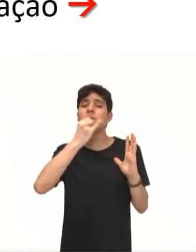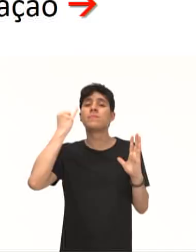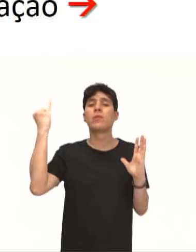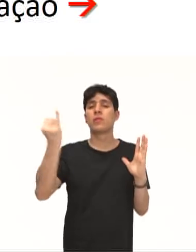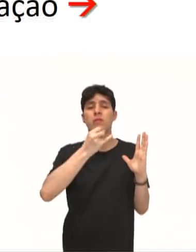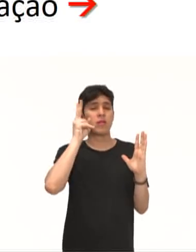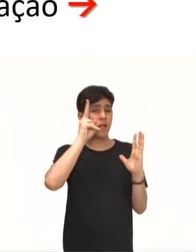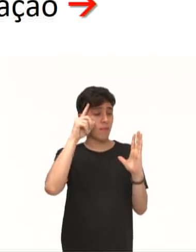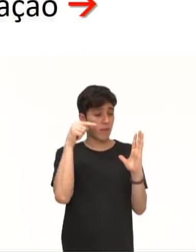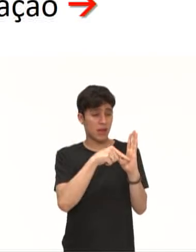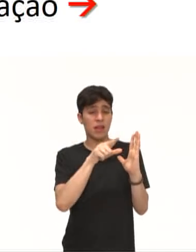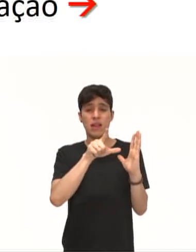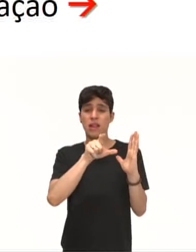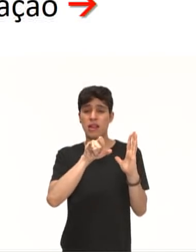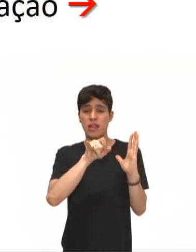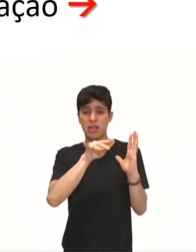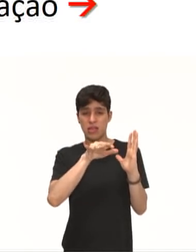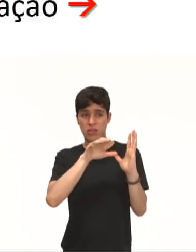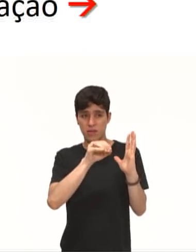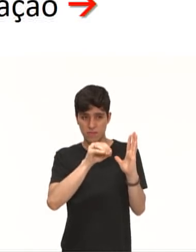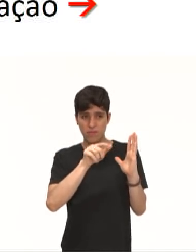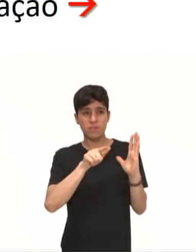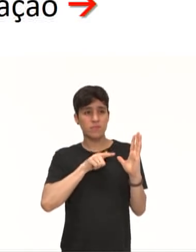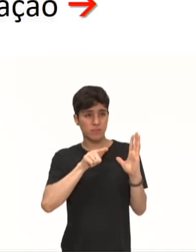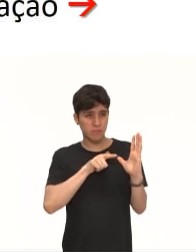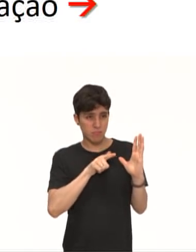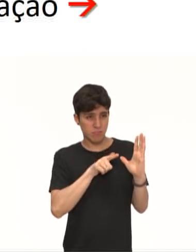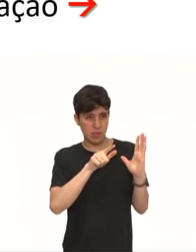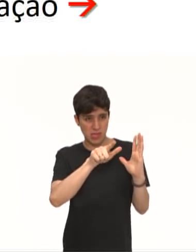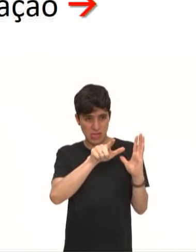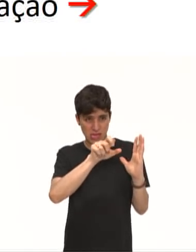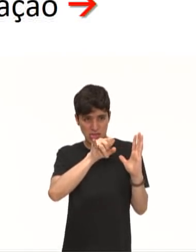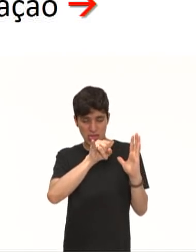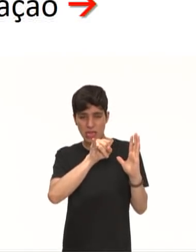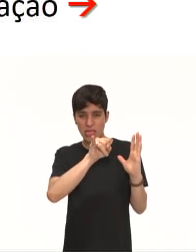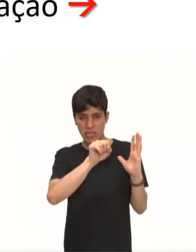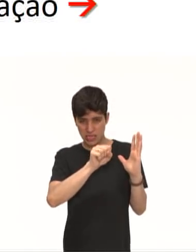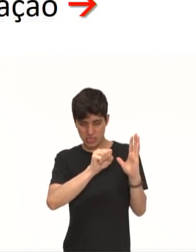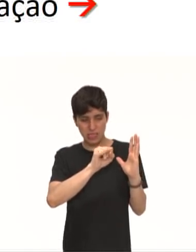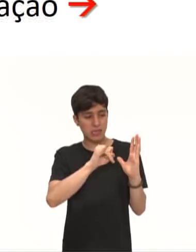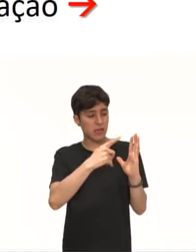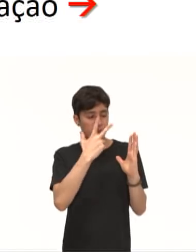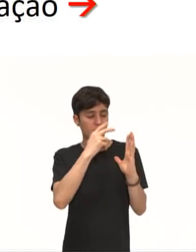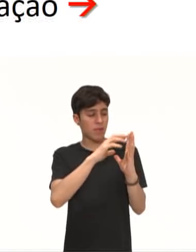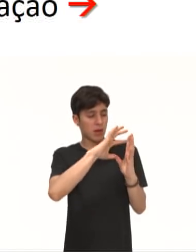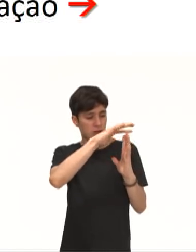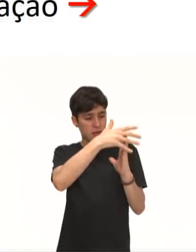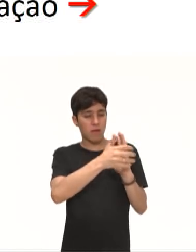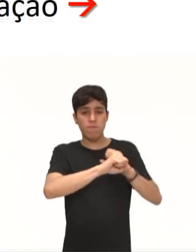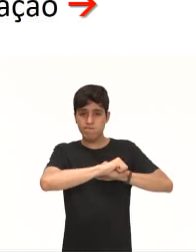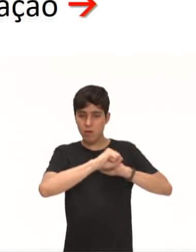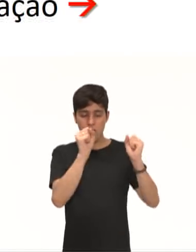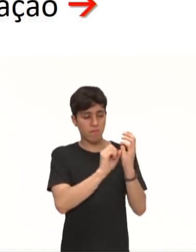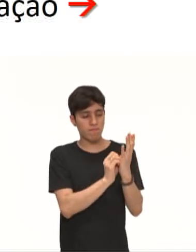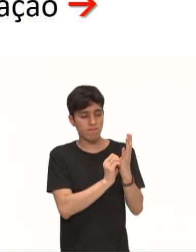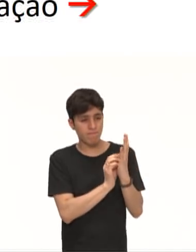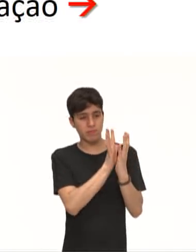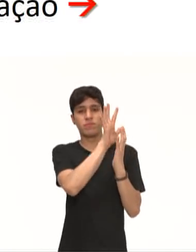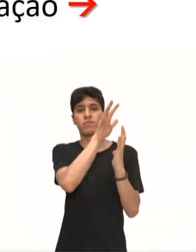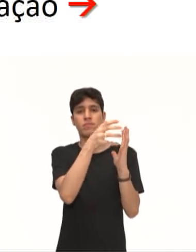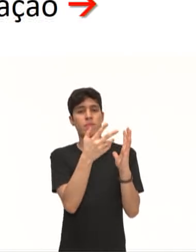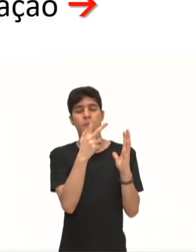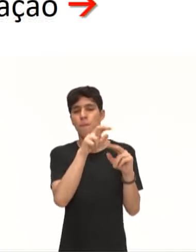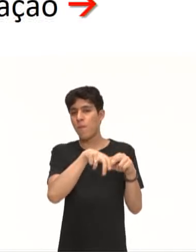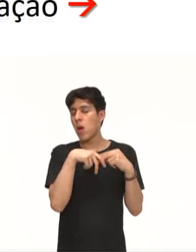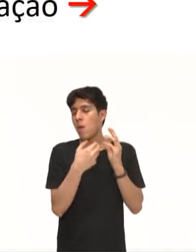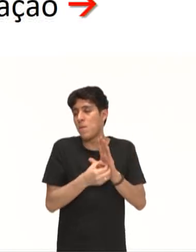que no lítico ocorre lise bacteriana, tá? Ou seja, quebra dessa célula bacteriana, ela explode devido à grande